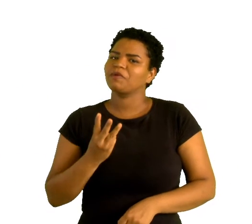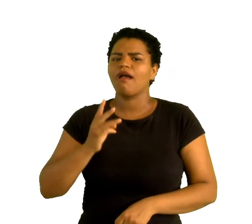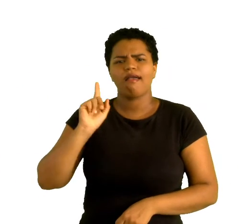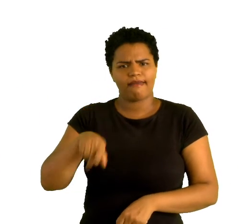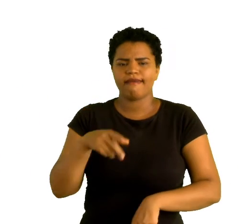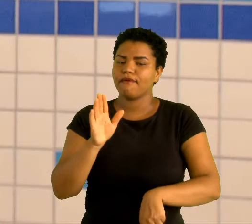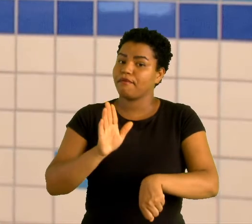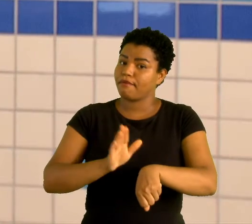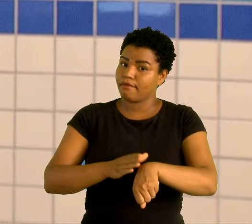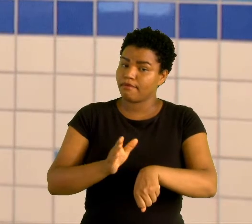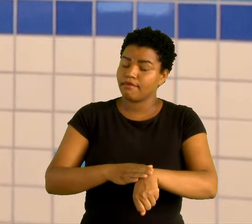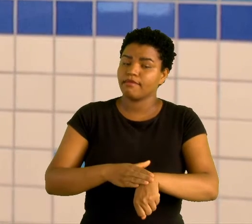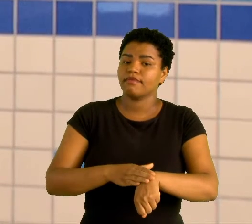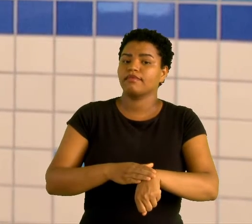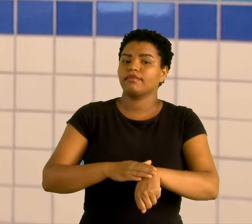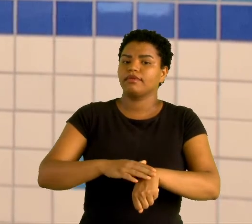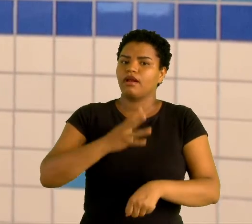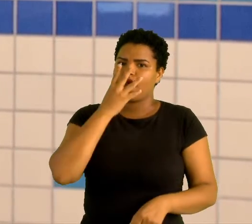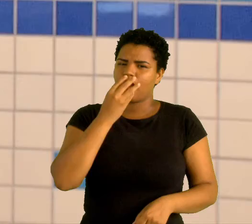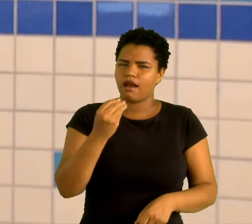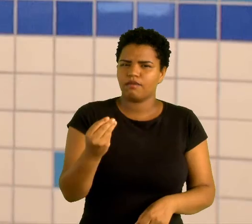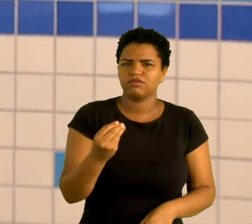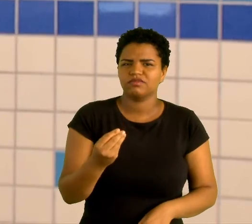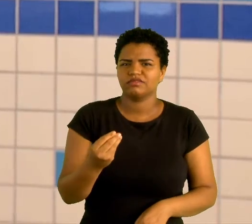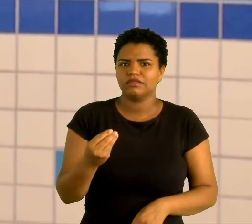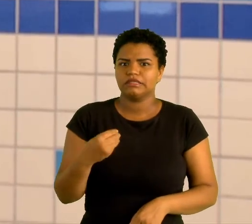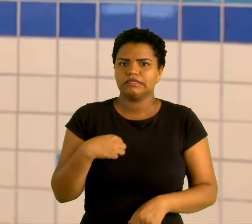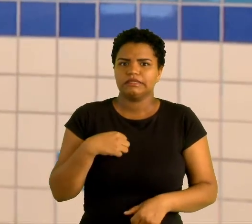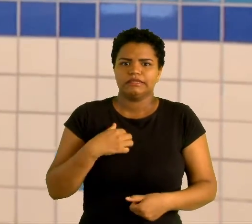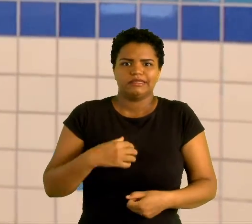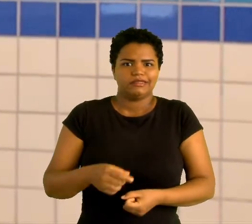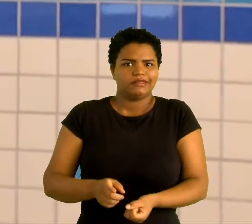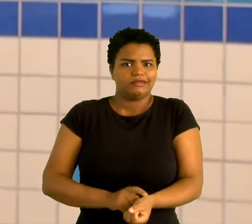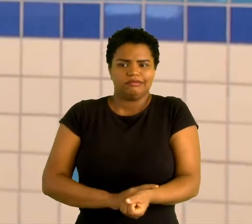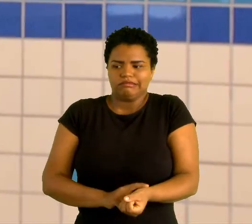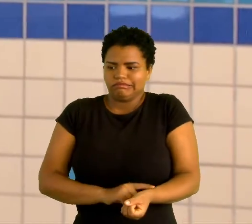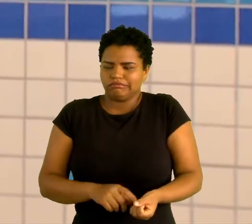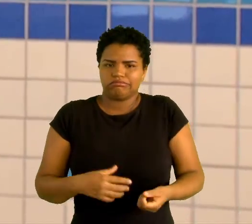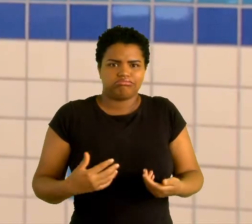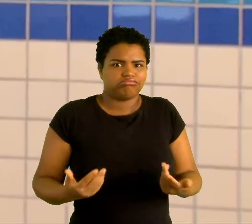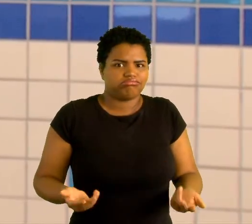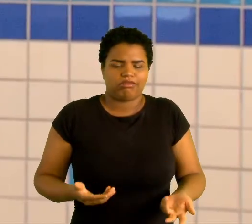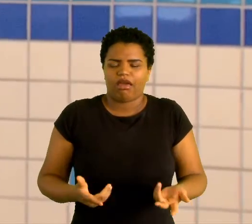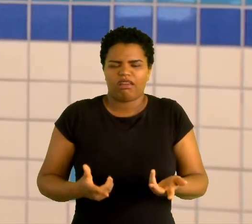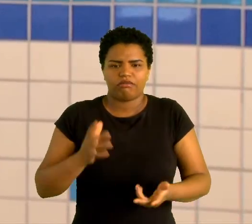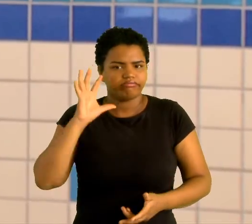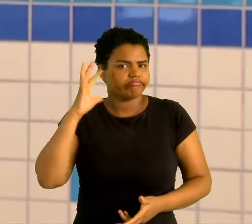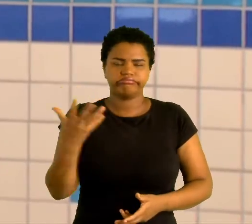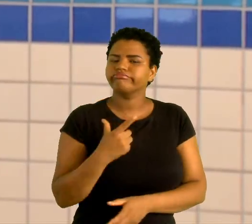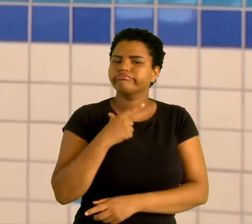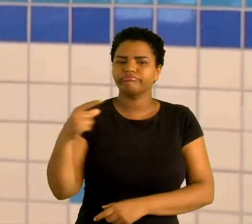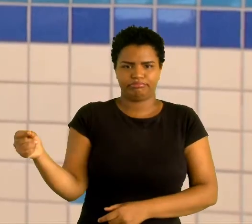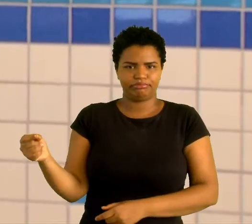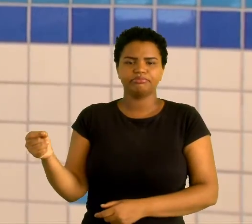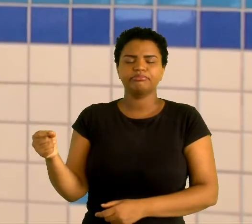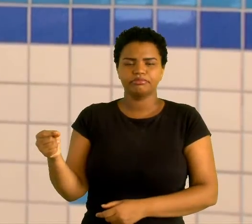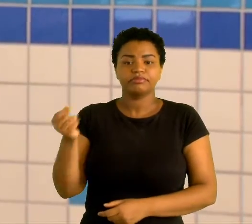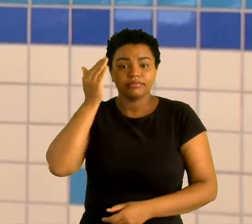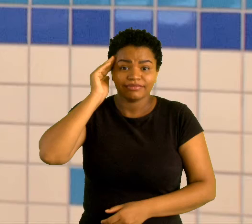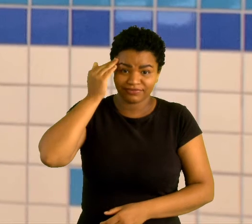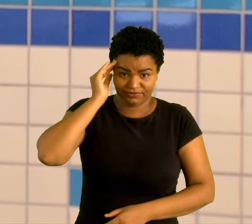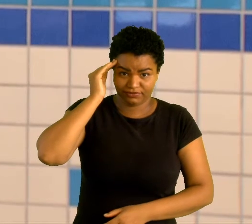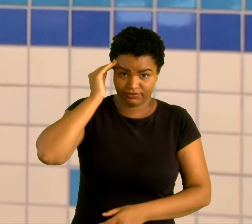em que a raposa vai ficar tensa, né? E ela resolve ir embora. Estão